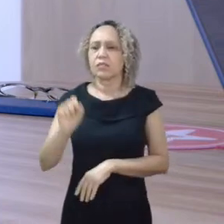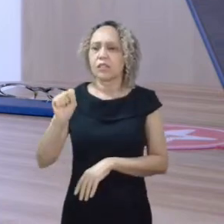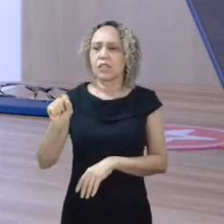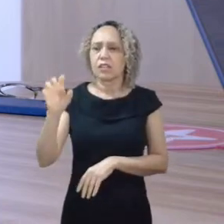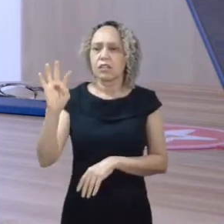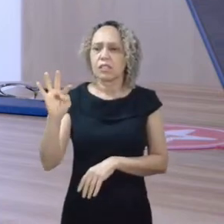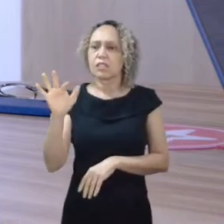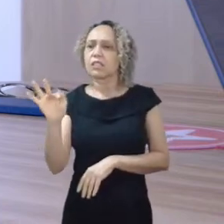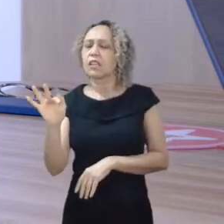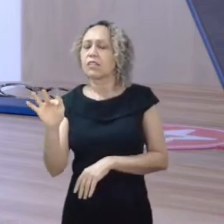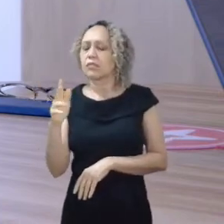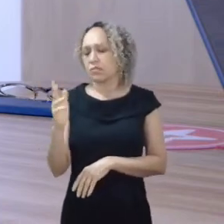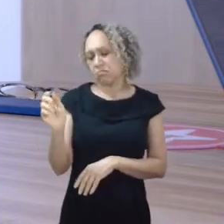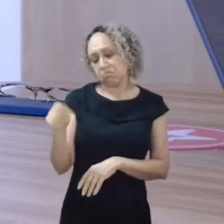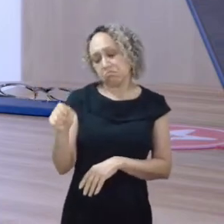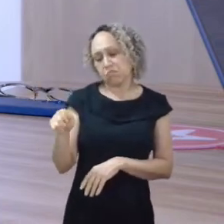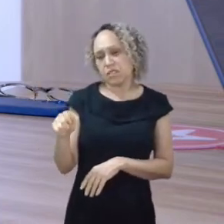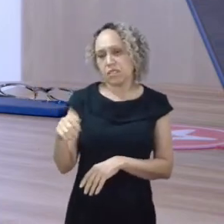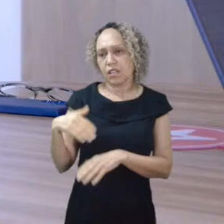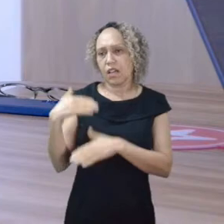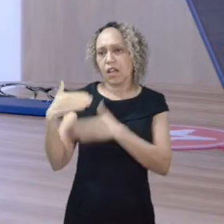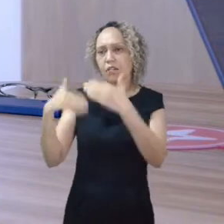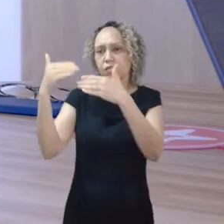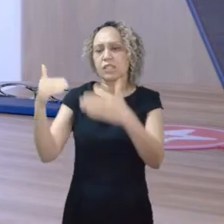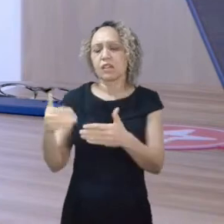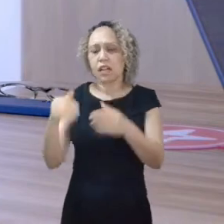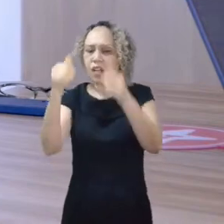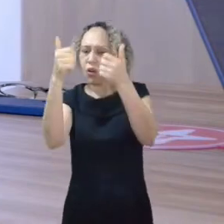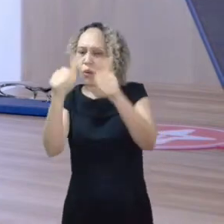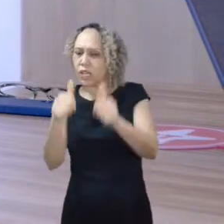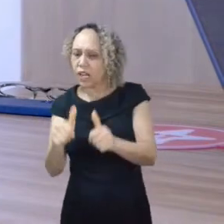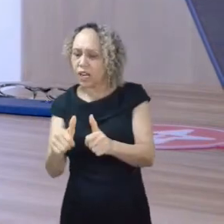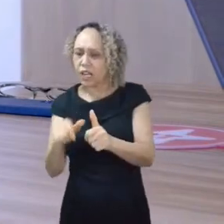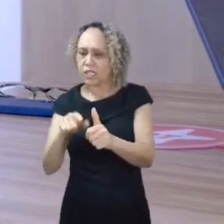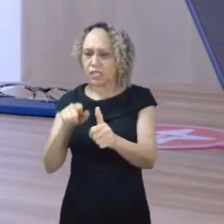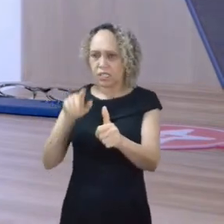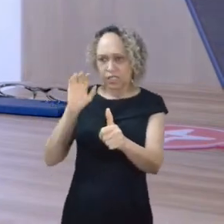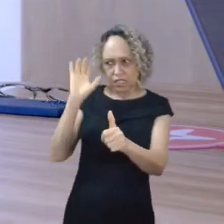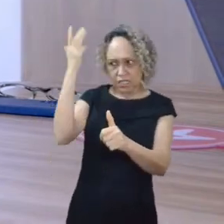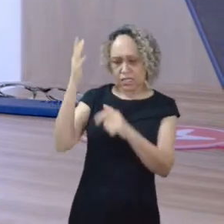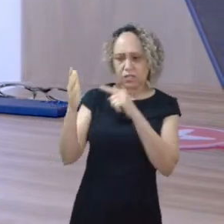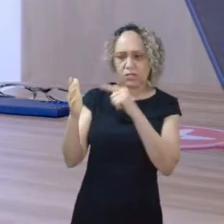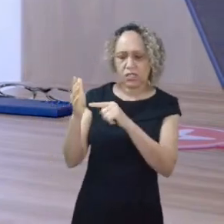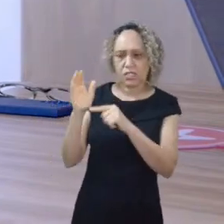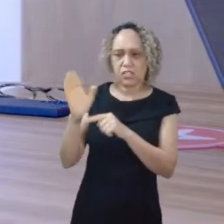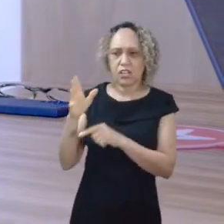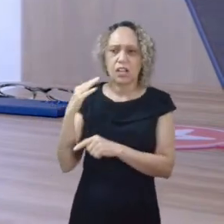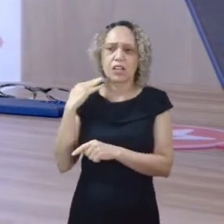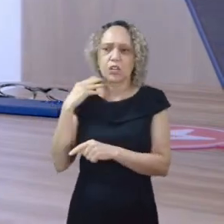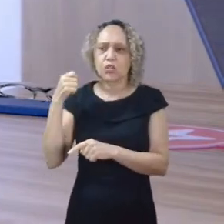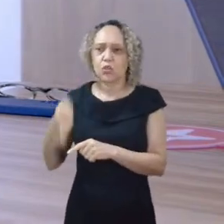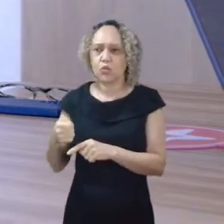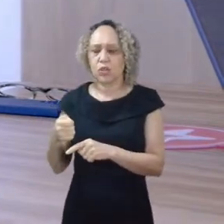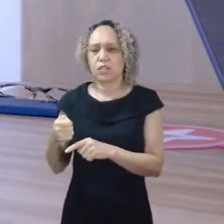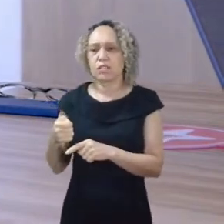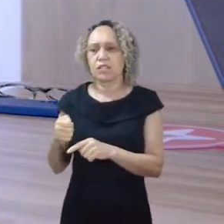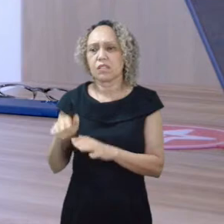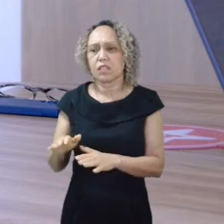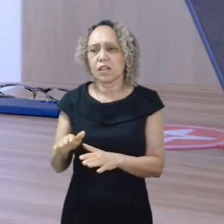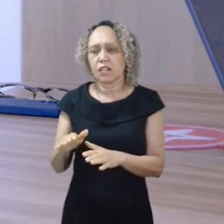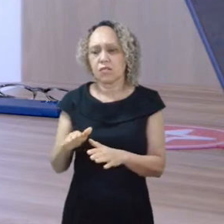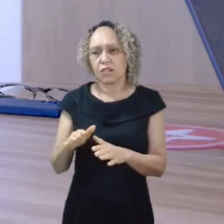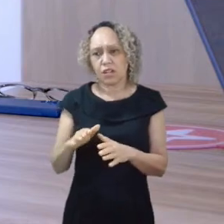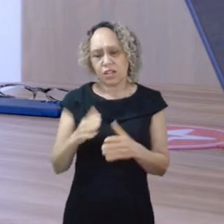agora? Justamente em análise de decisões que foram proferidas já por juízes, chegou no Supremo agora ações movidas por partidos